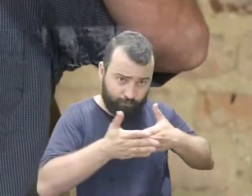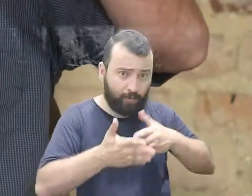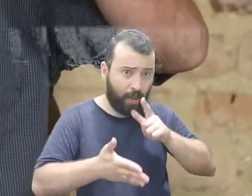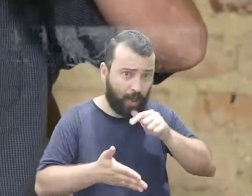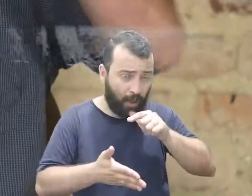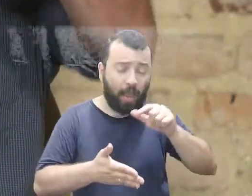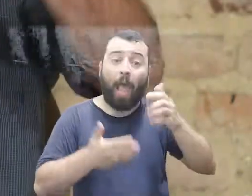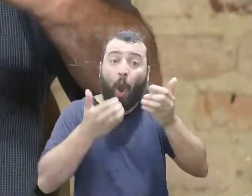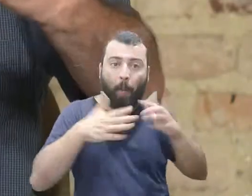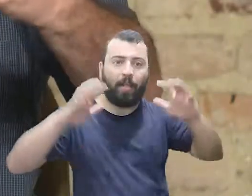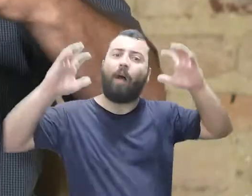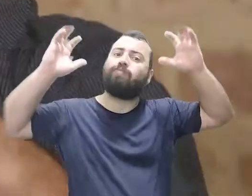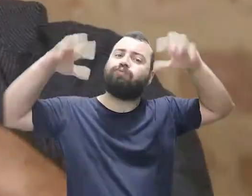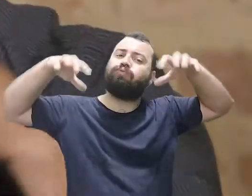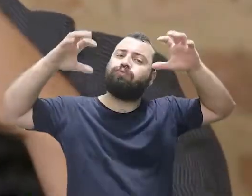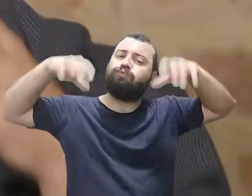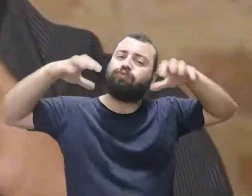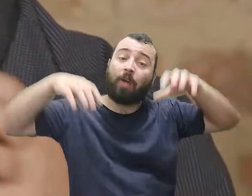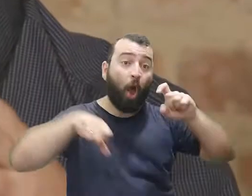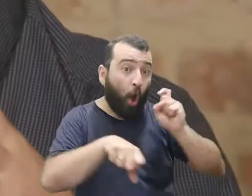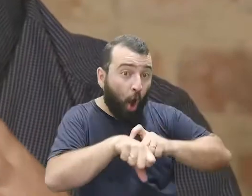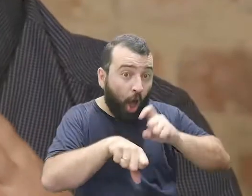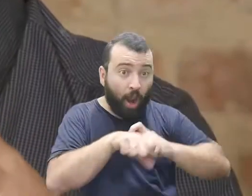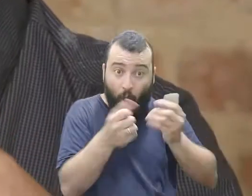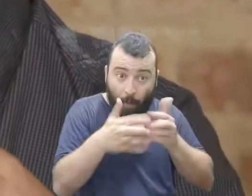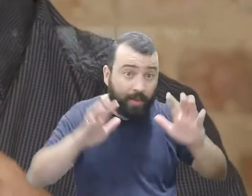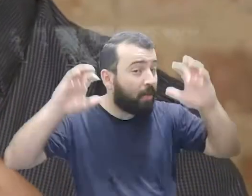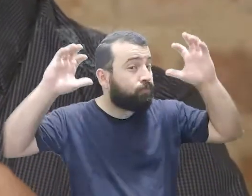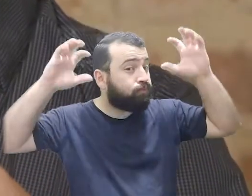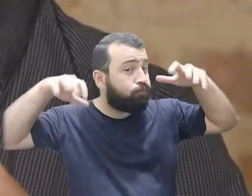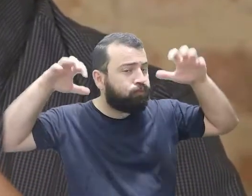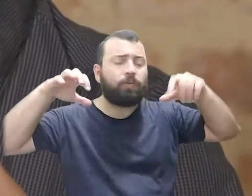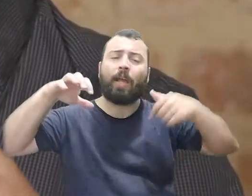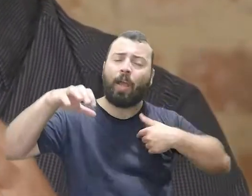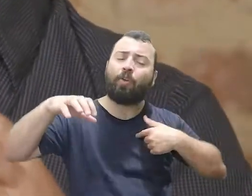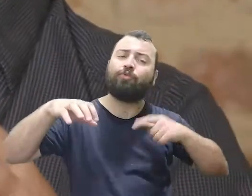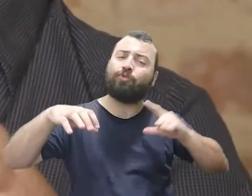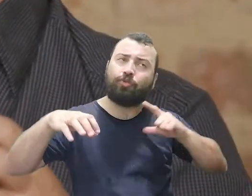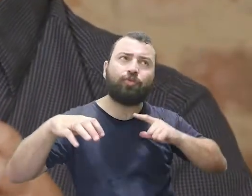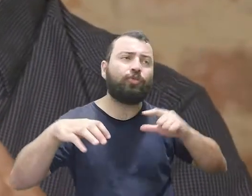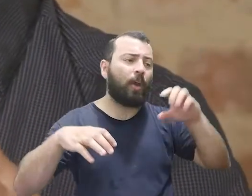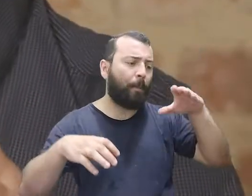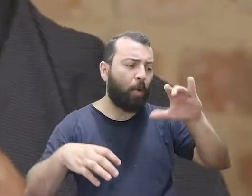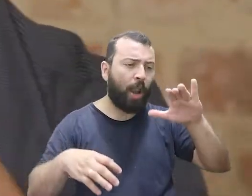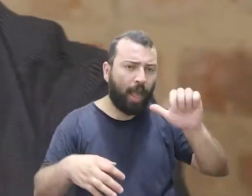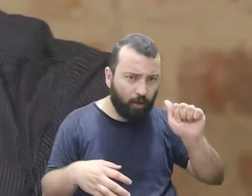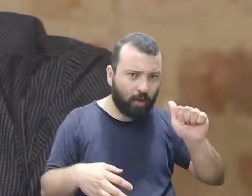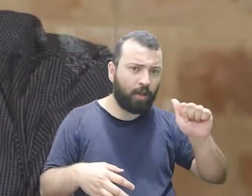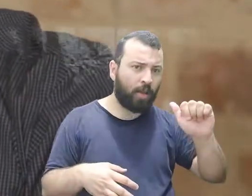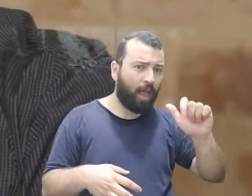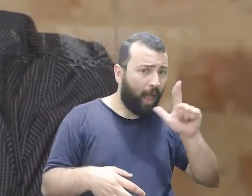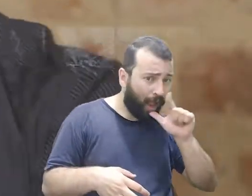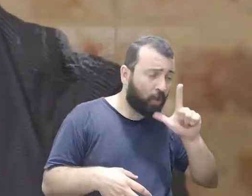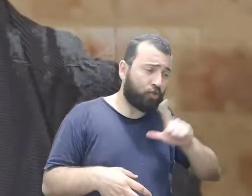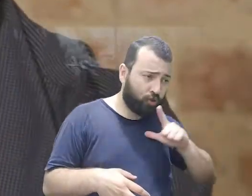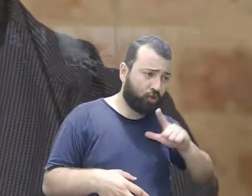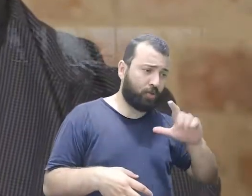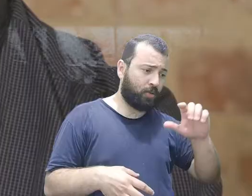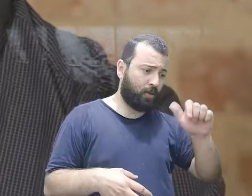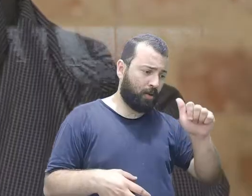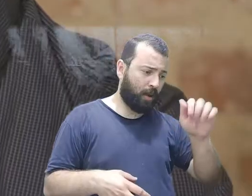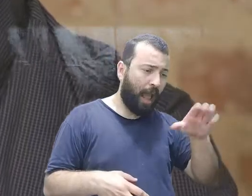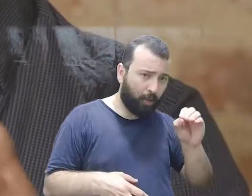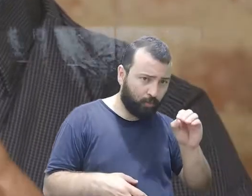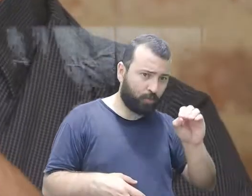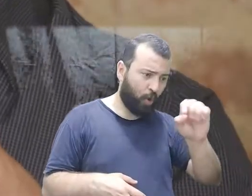água, e começa a chover. Na hora que começa a chover, eu vou ter moléculas de águas que têm isótopos de oxigênio